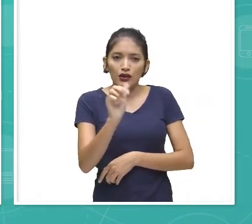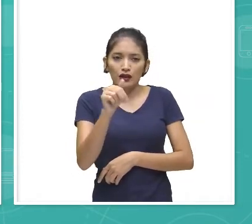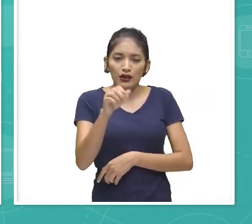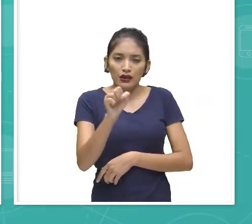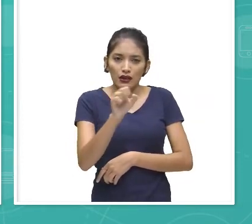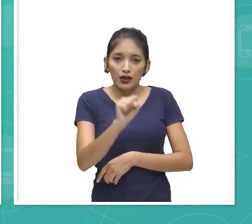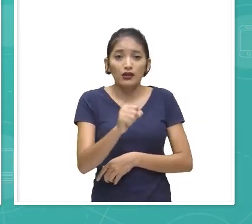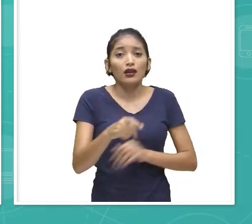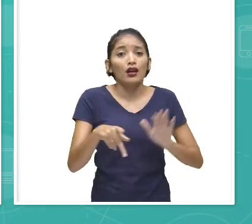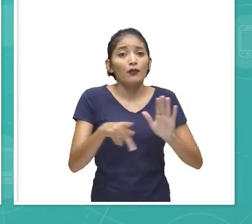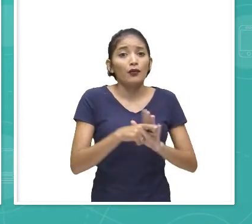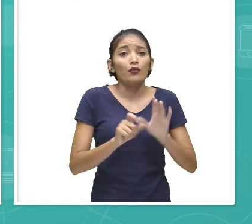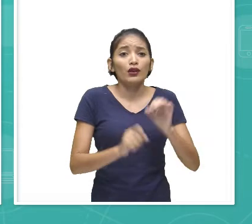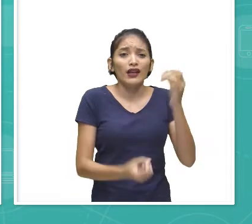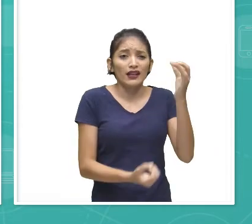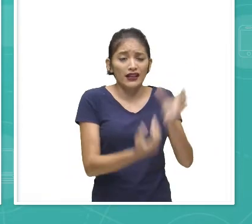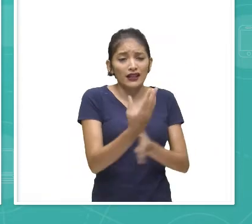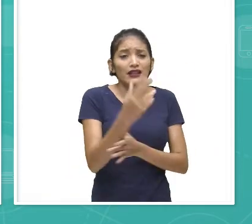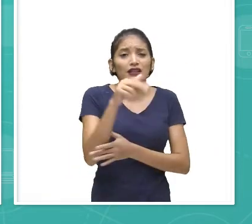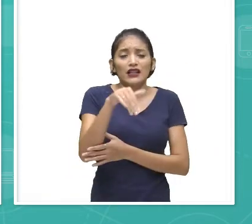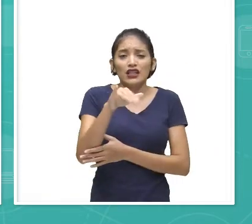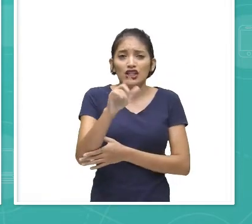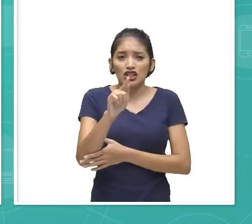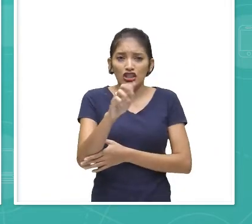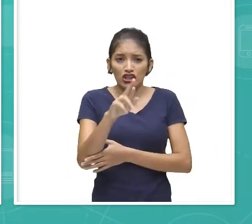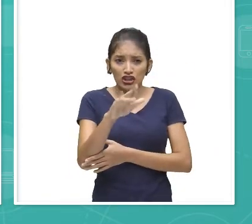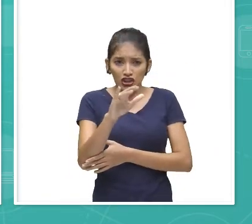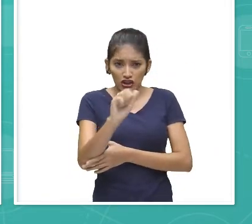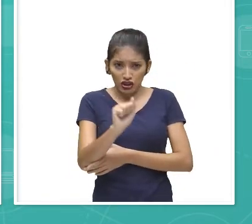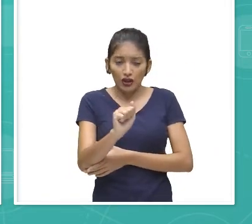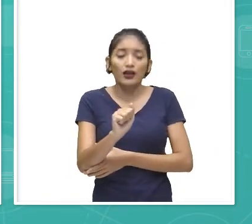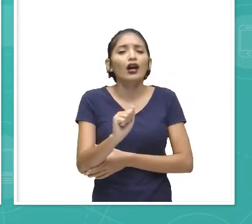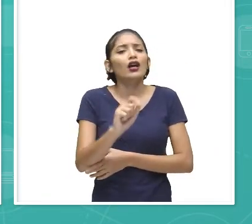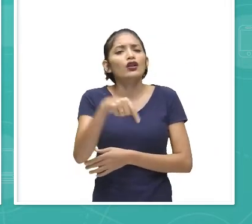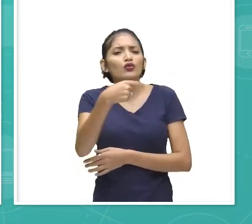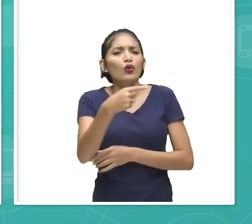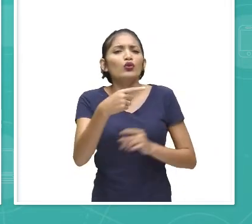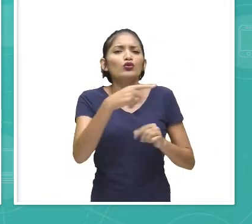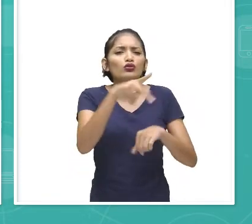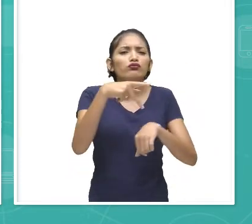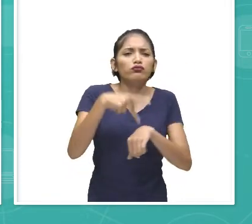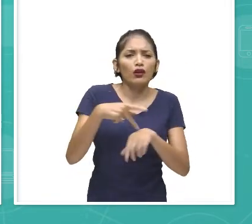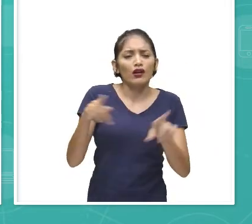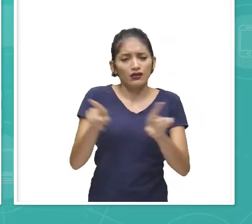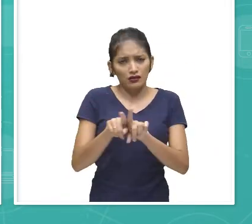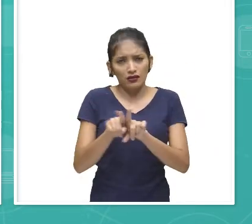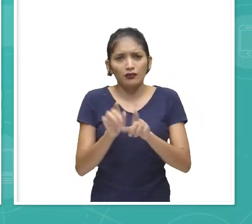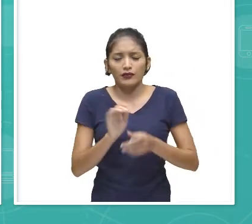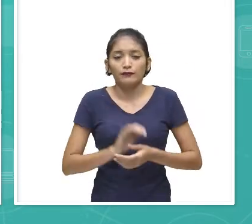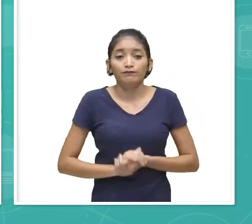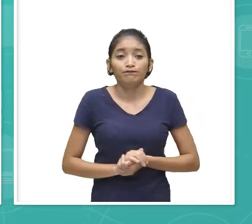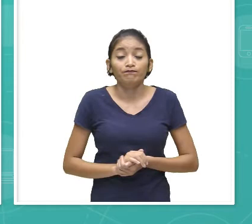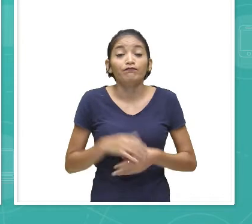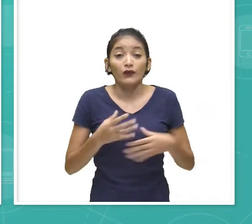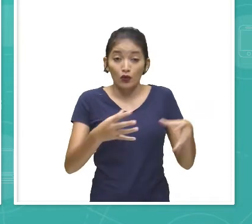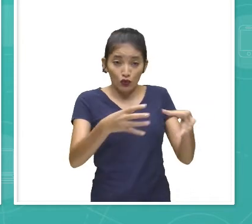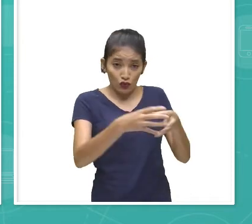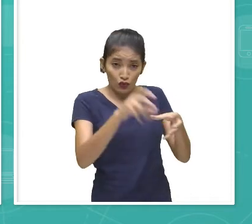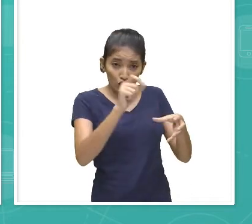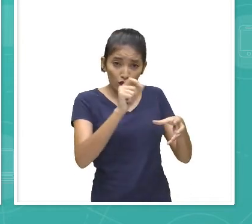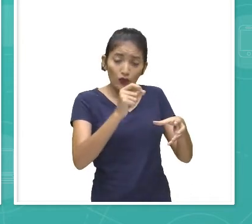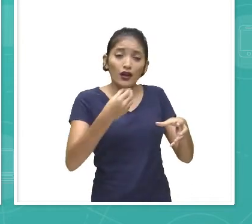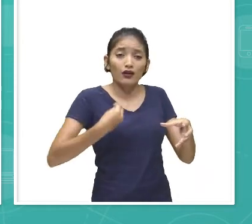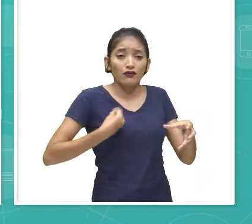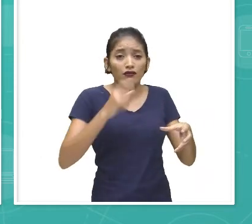atual Nigéria, Dahomey, atual Benin, e Costa do Ouro, atual Gana. Deste grupo fazem